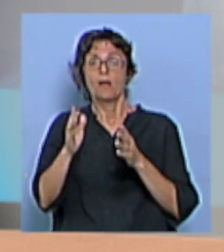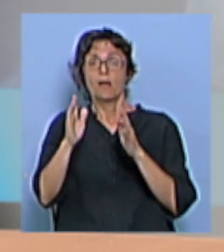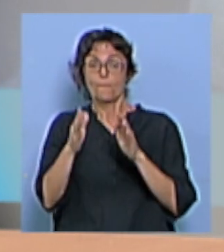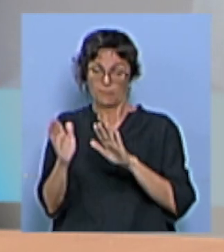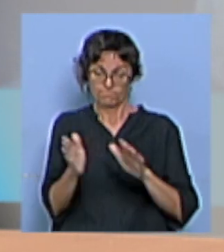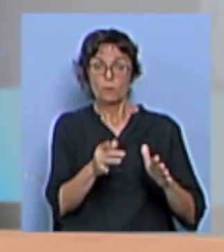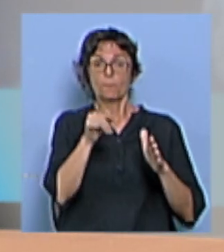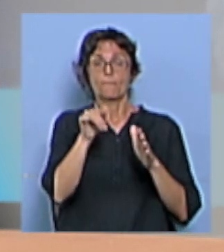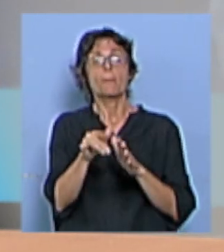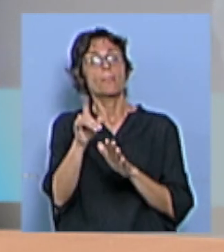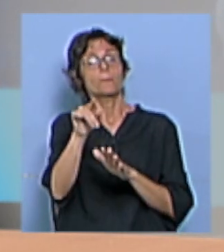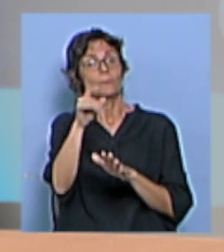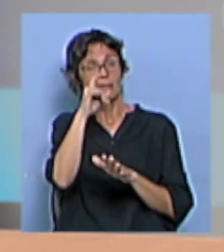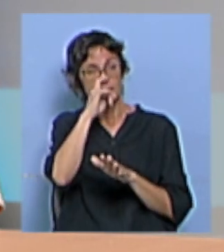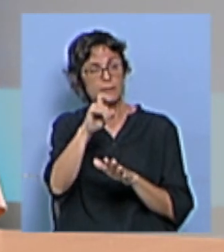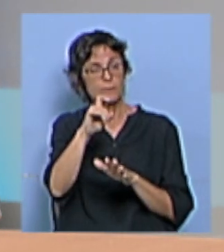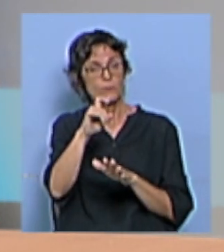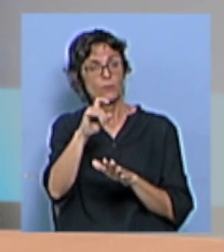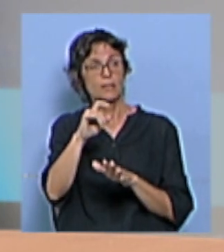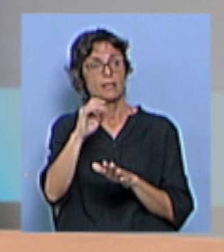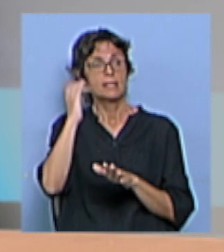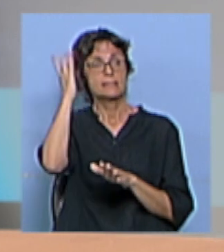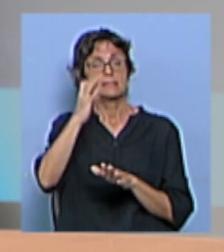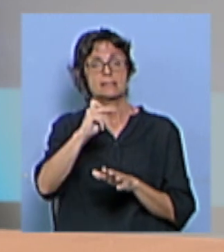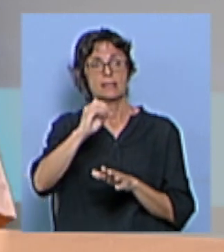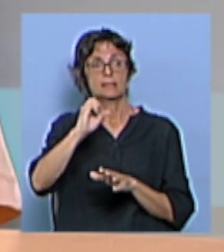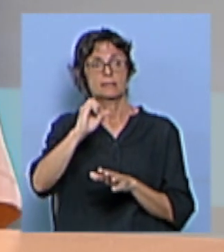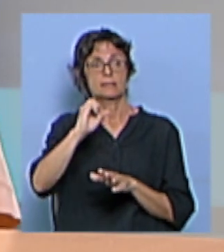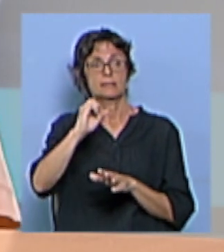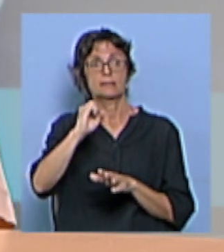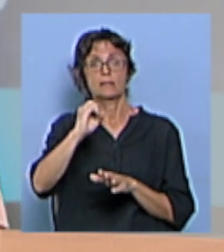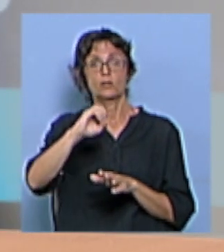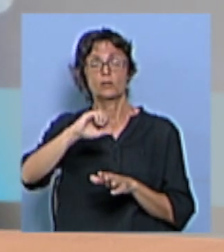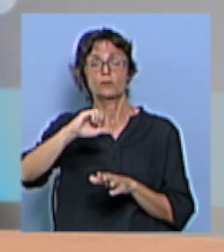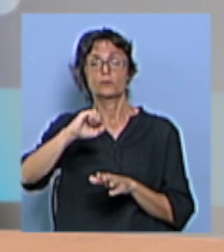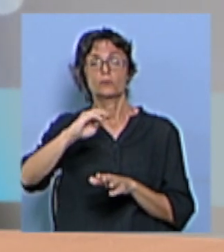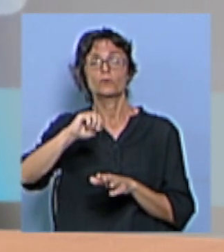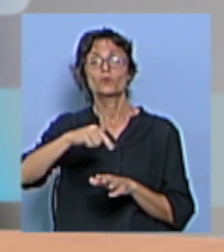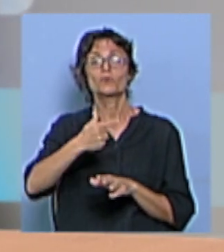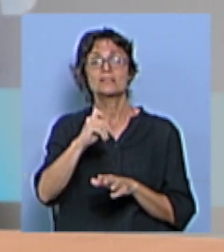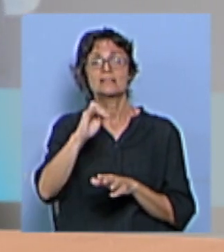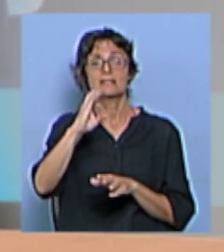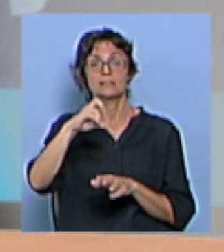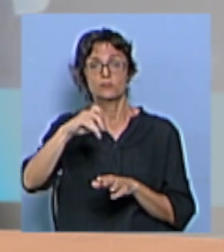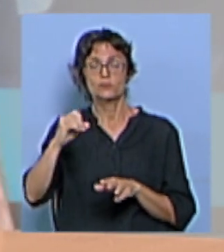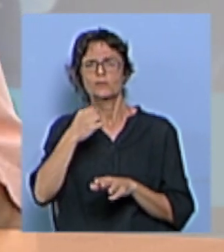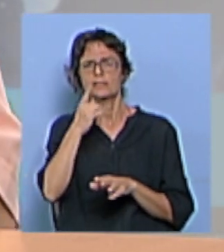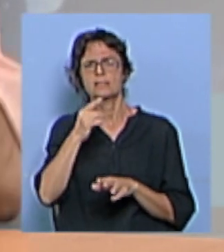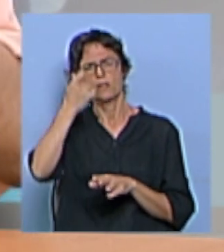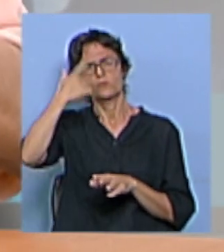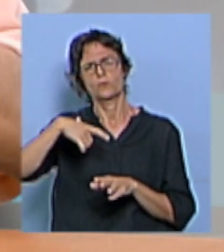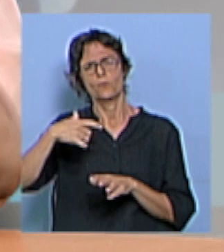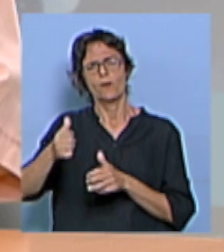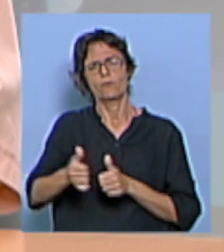é preciso lembrar o que diz, por exemplo, Santo Agostinho, que o ser humano caminha com a sua morte. Há um grande poeta que é Rilke que também diz: a morte